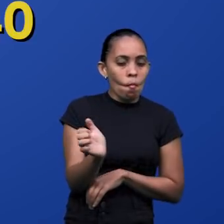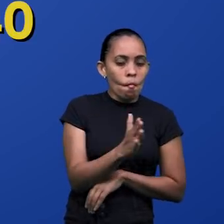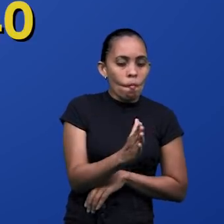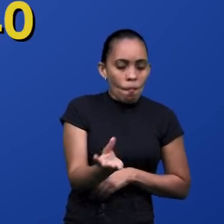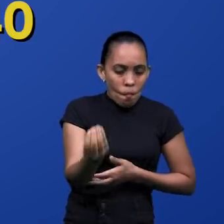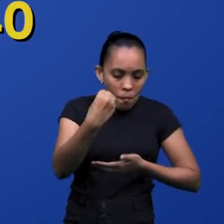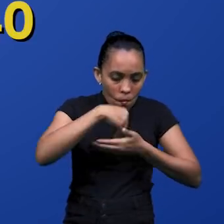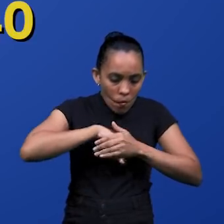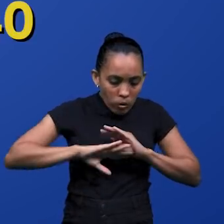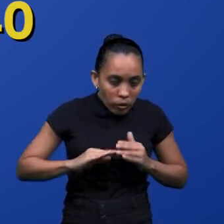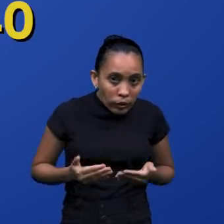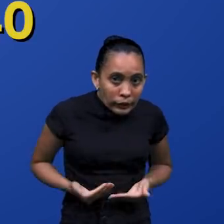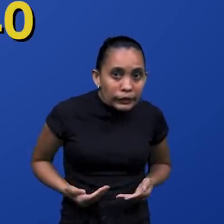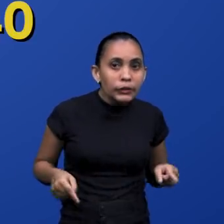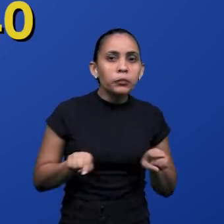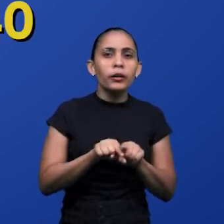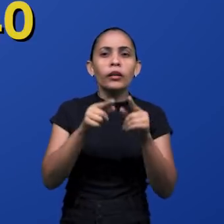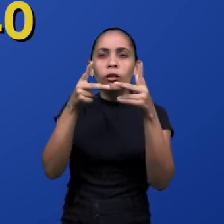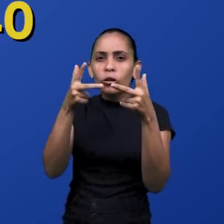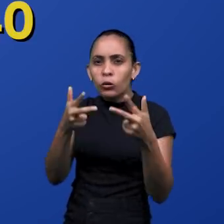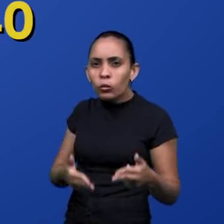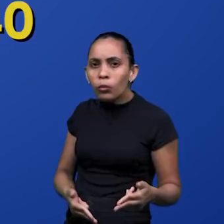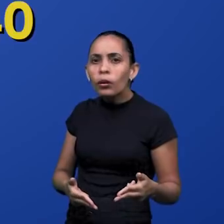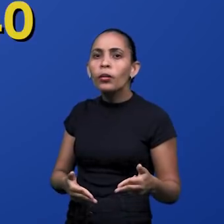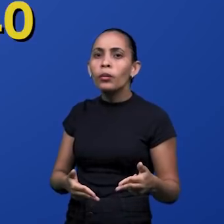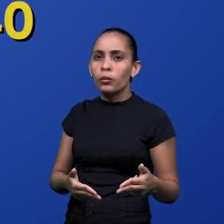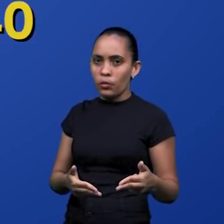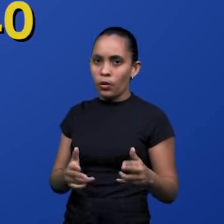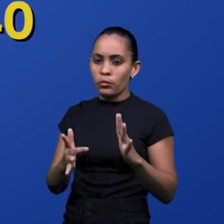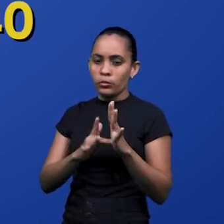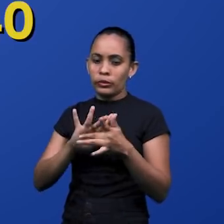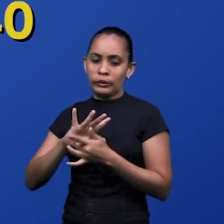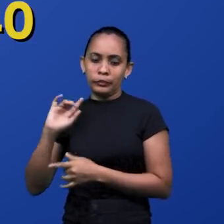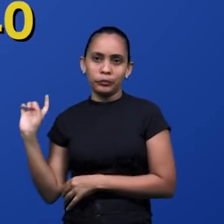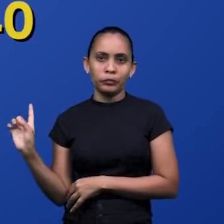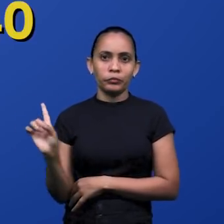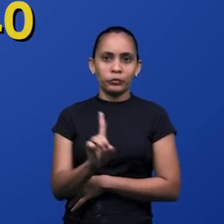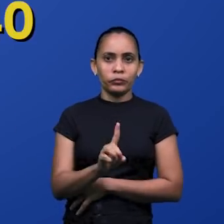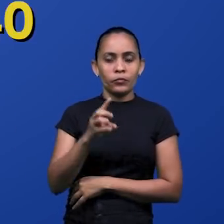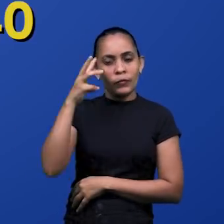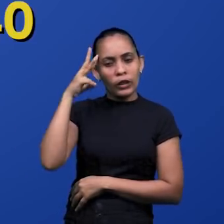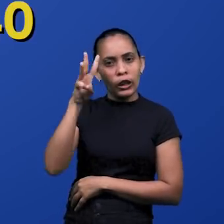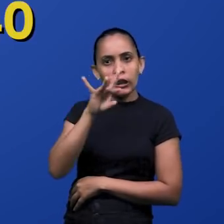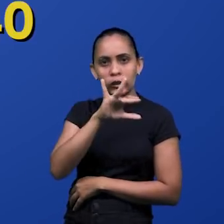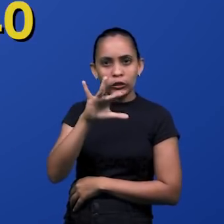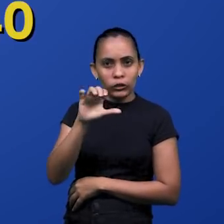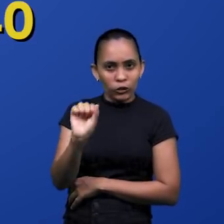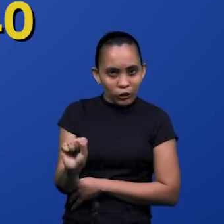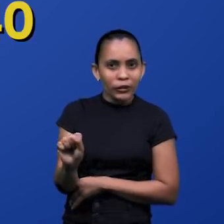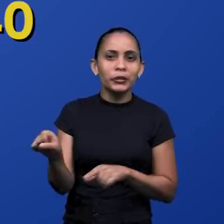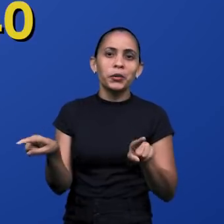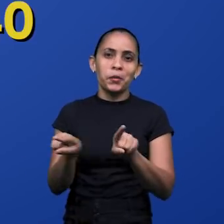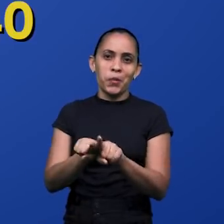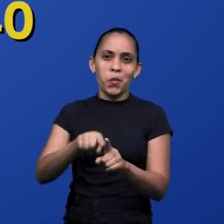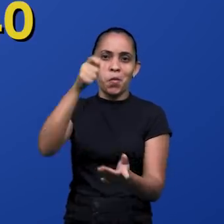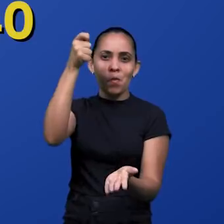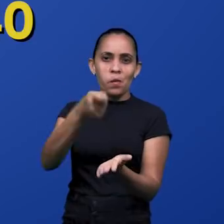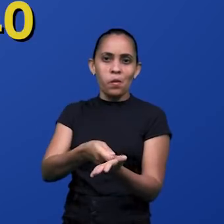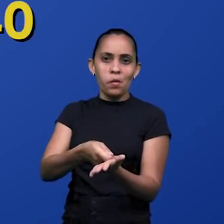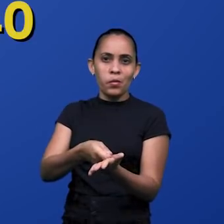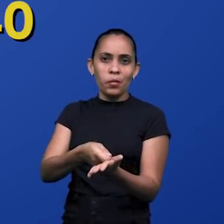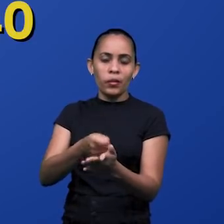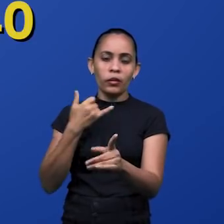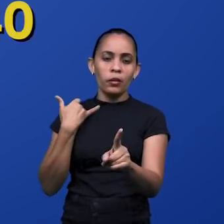3 dias e 3 noites no seio da terra. Portanto, em cumprimento à expressão